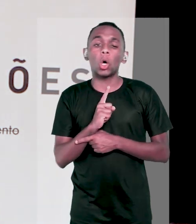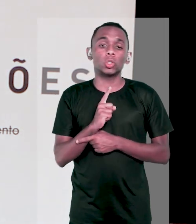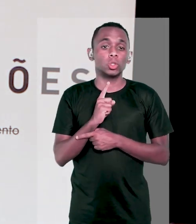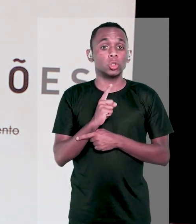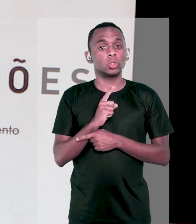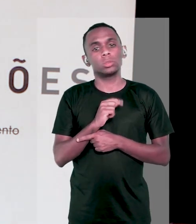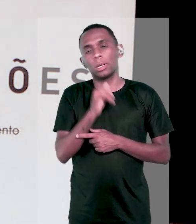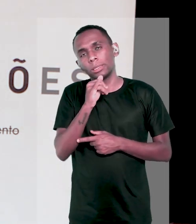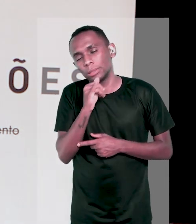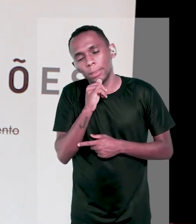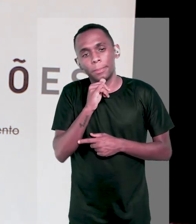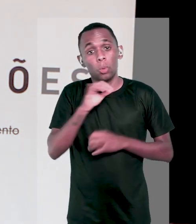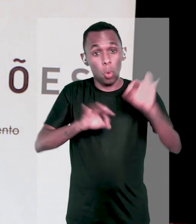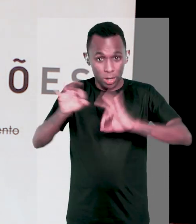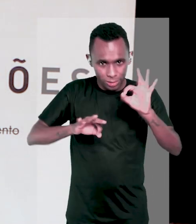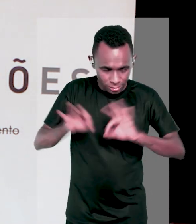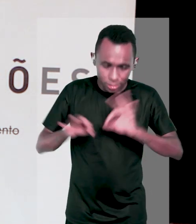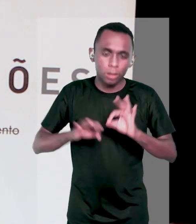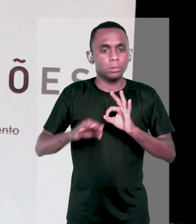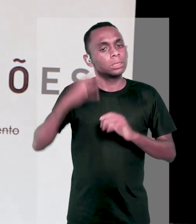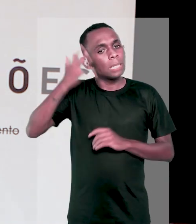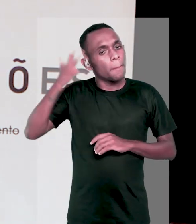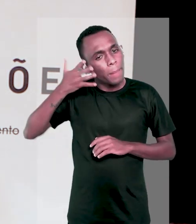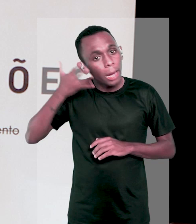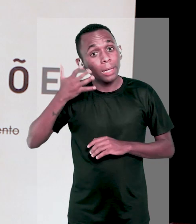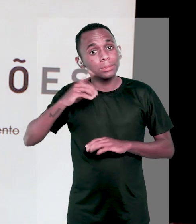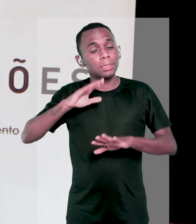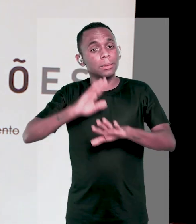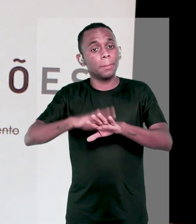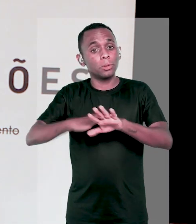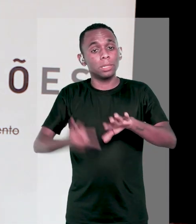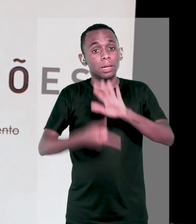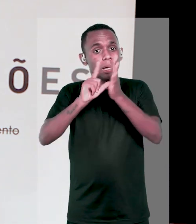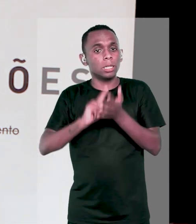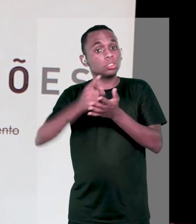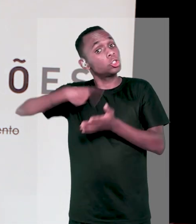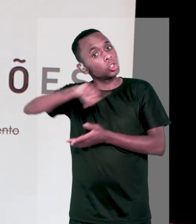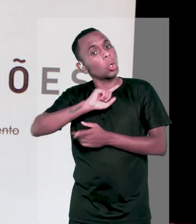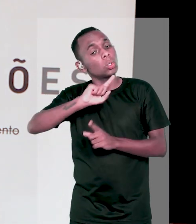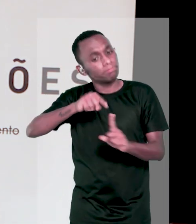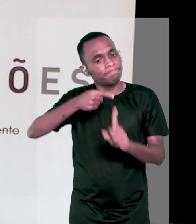ou seja a ver sem os preconceitos que estão na nossa cabeça